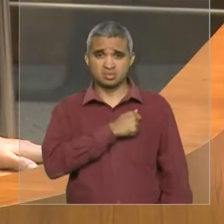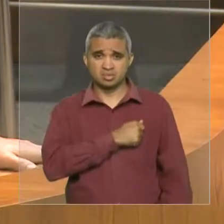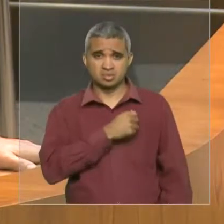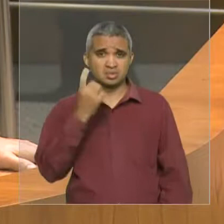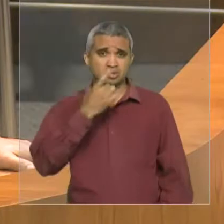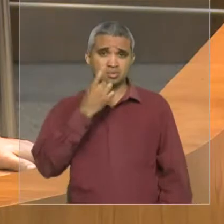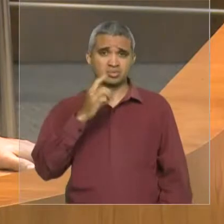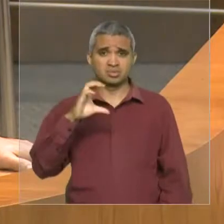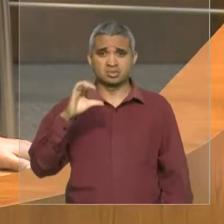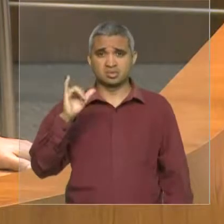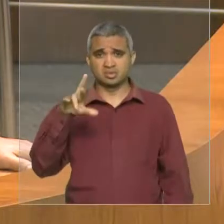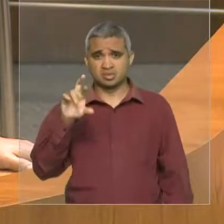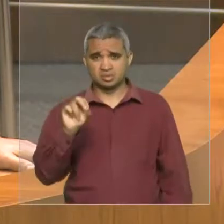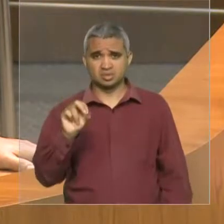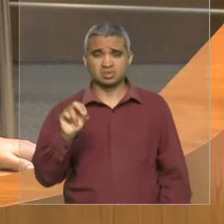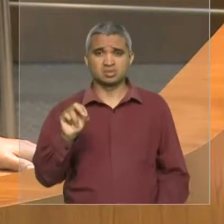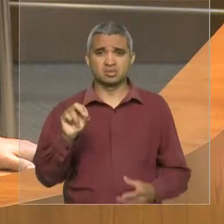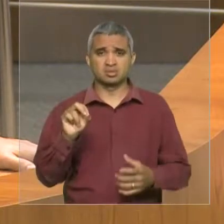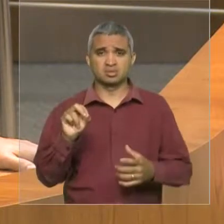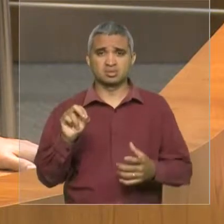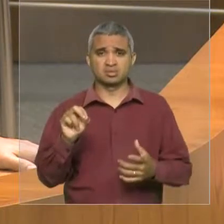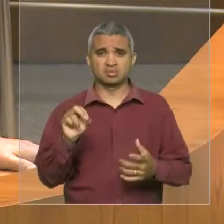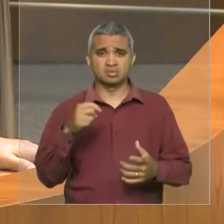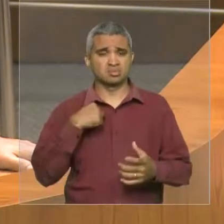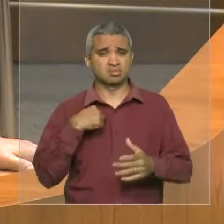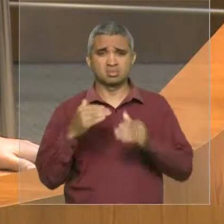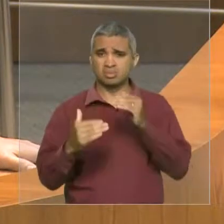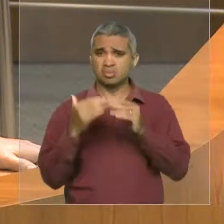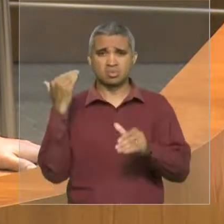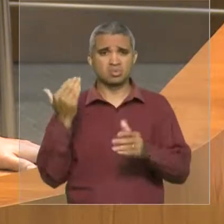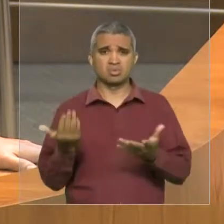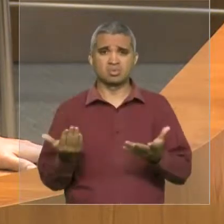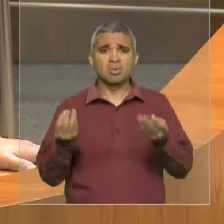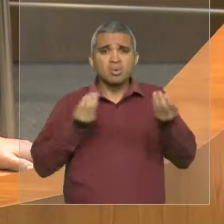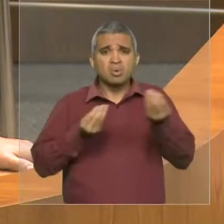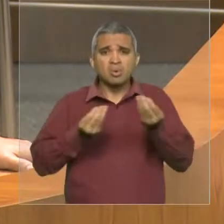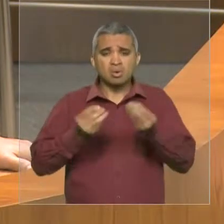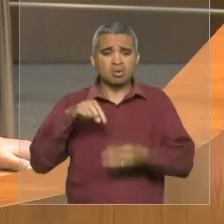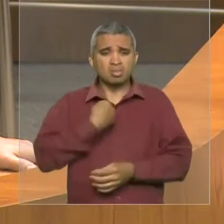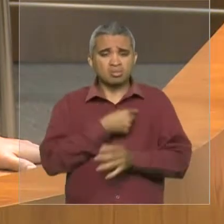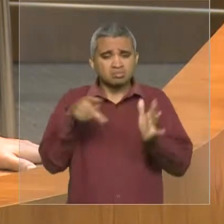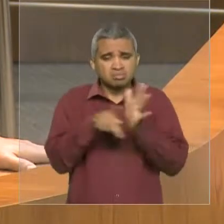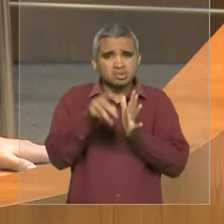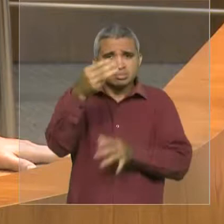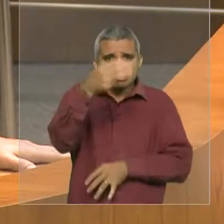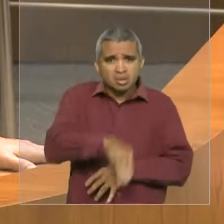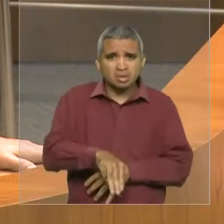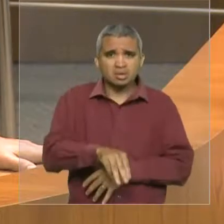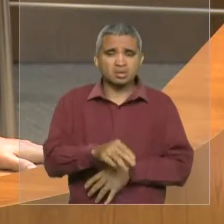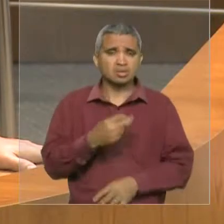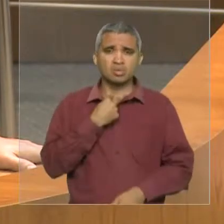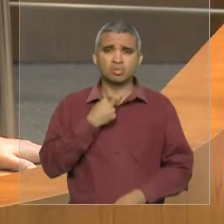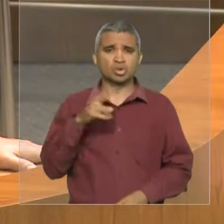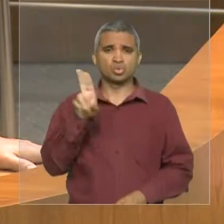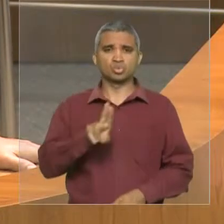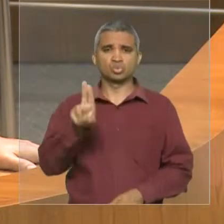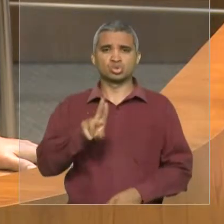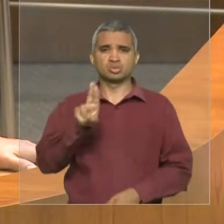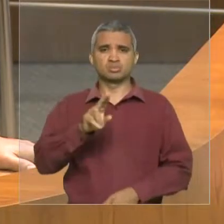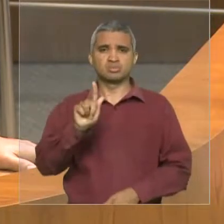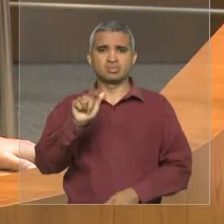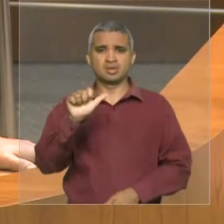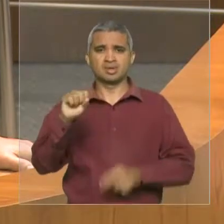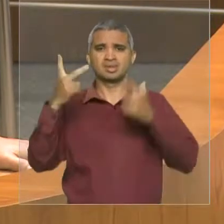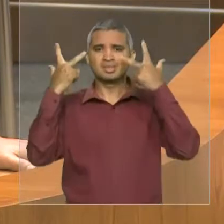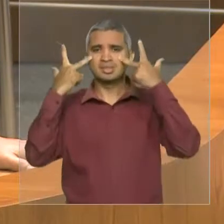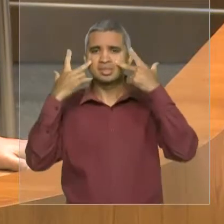Neto, que o maranhense não possa usar daquilo que é seu. Por